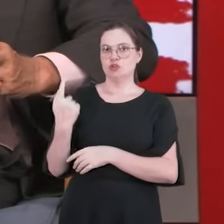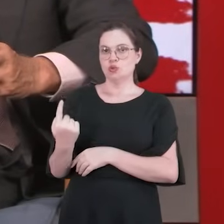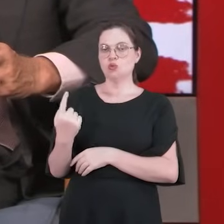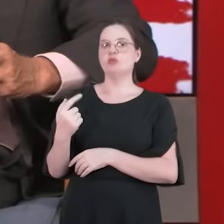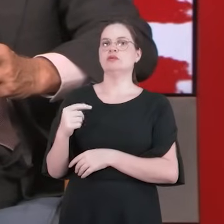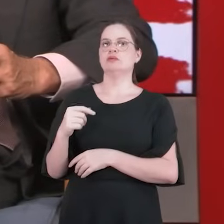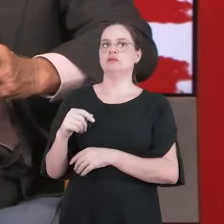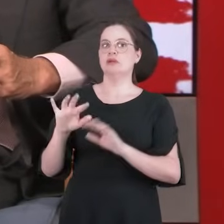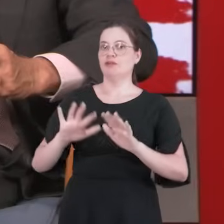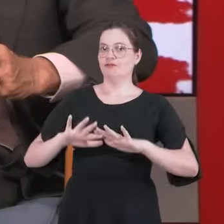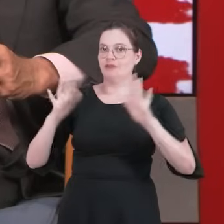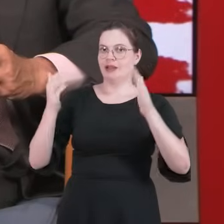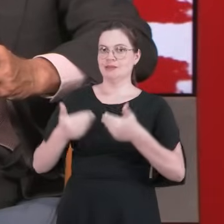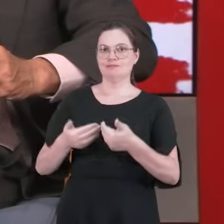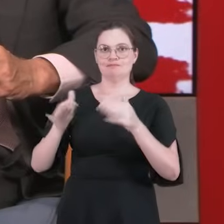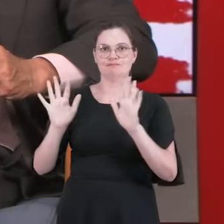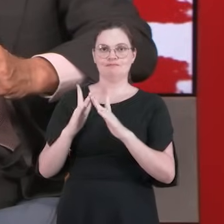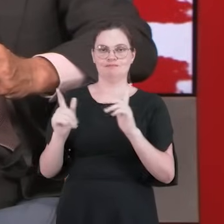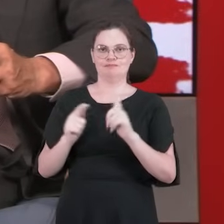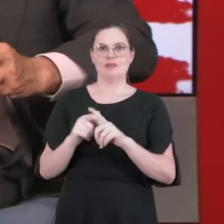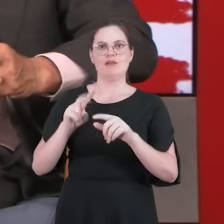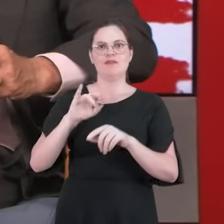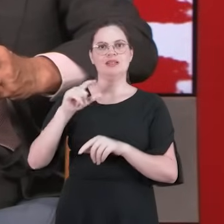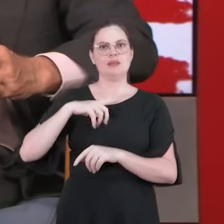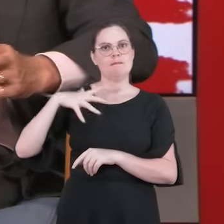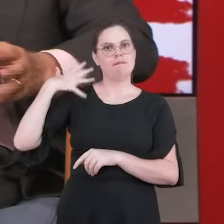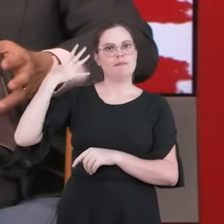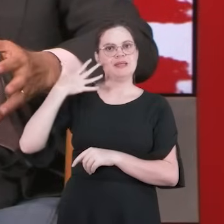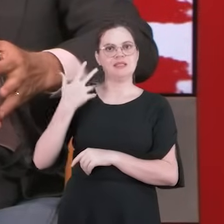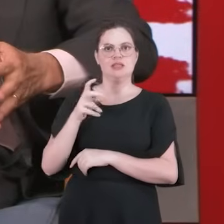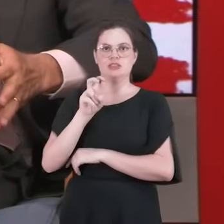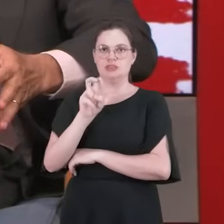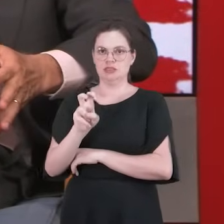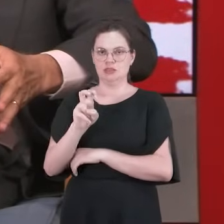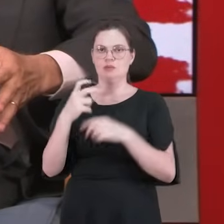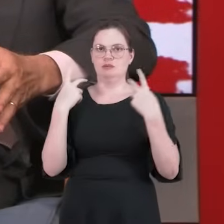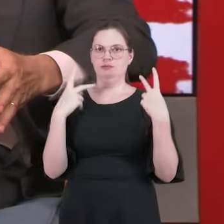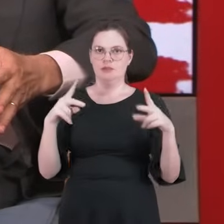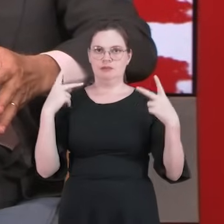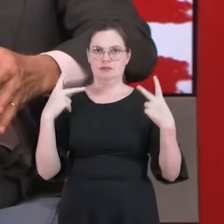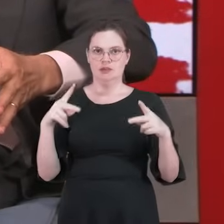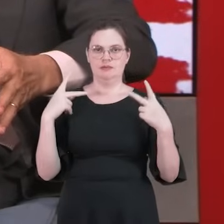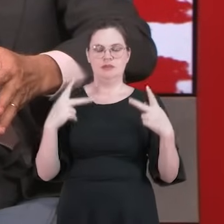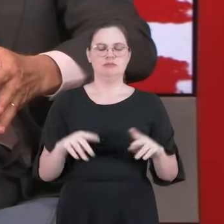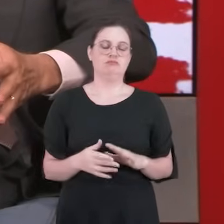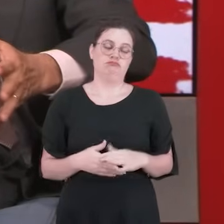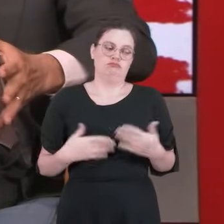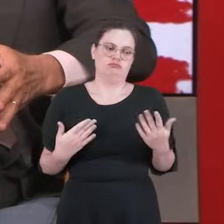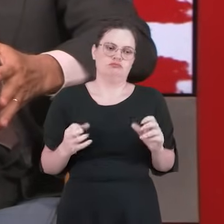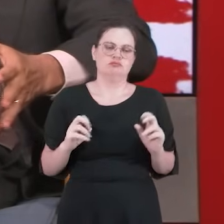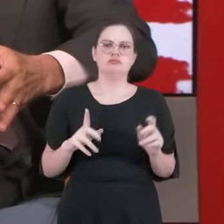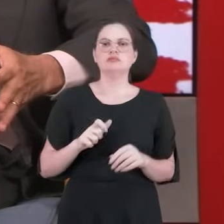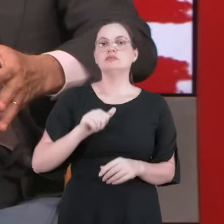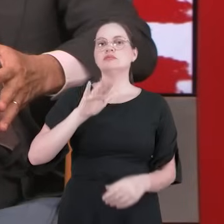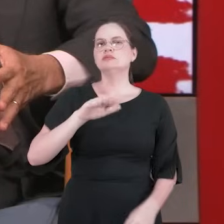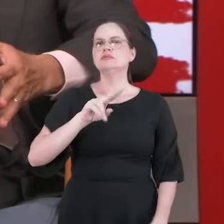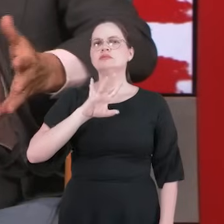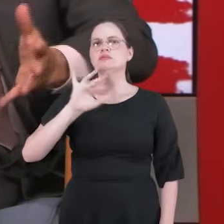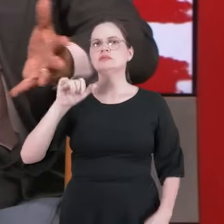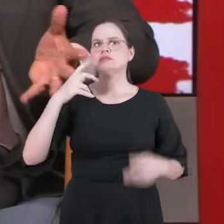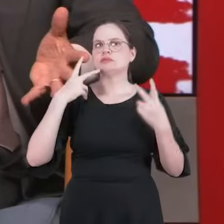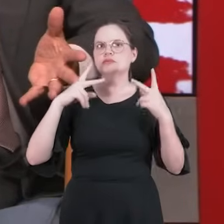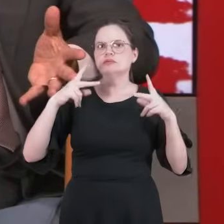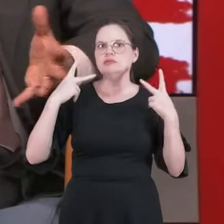aconteceriam 5 mensagens. Muito bem. Quem seria então